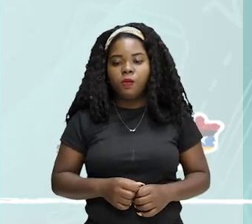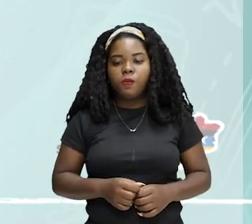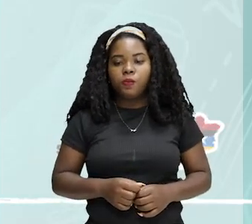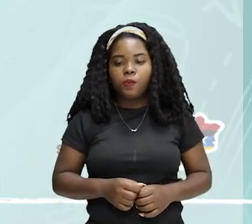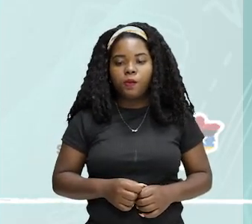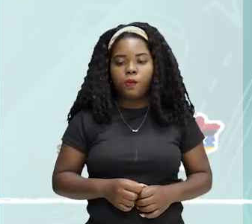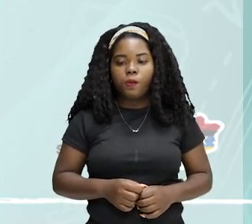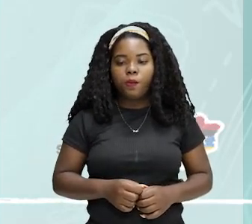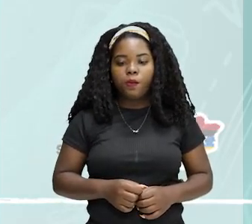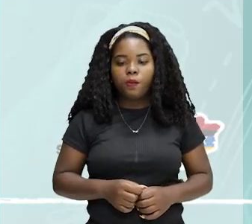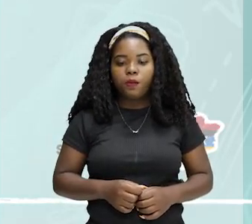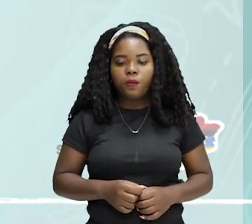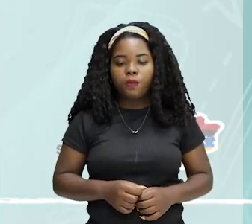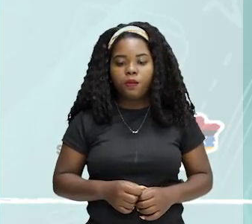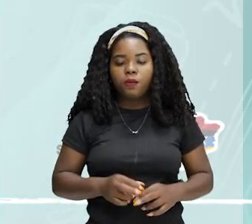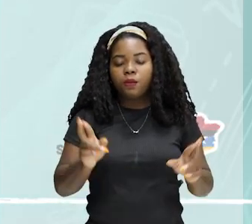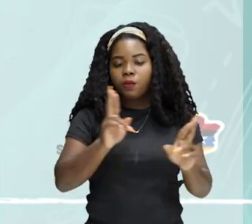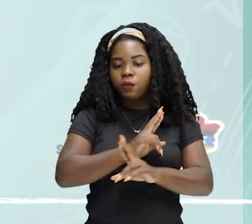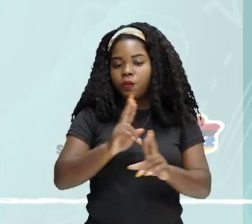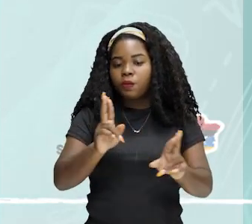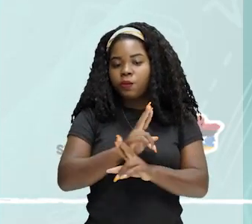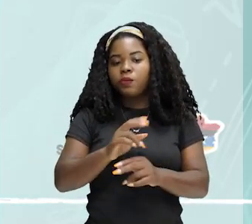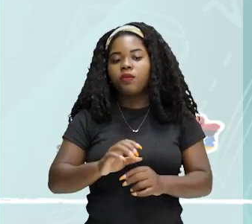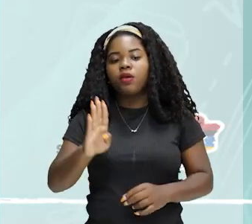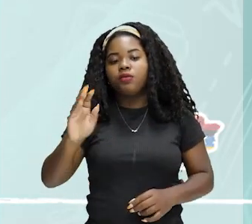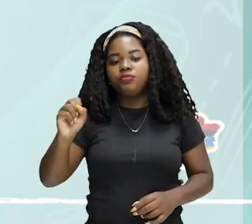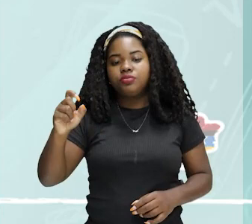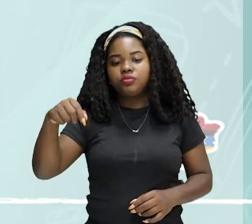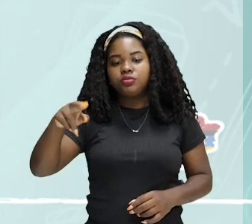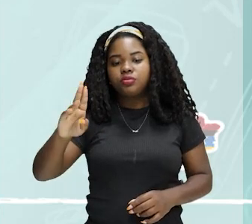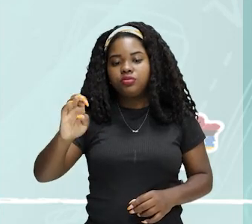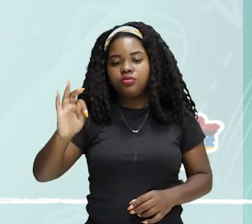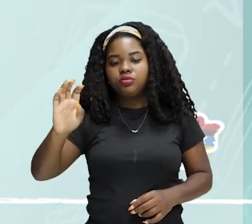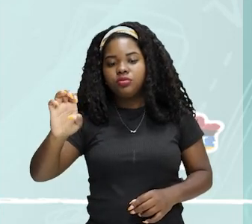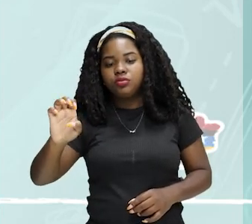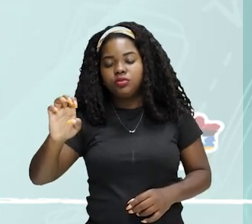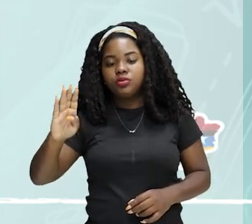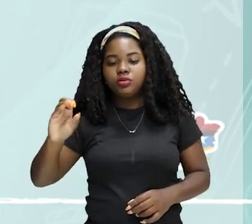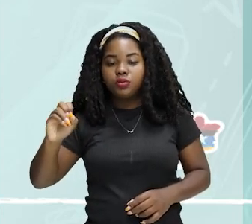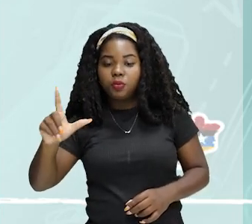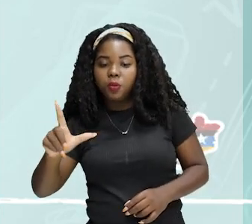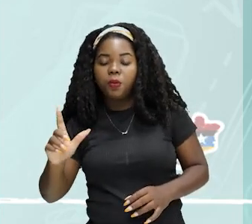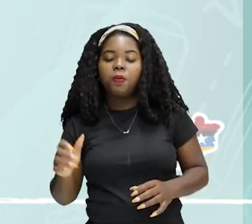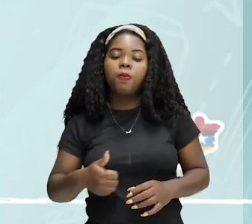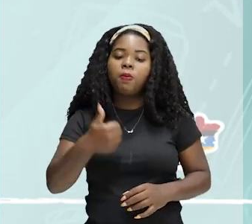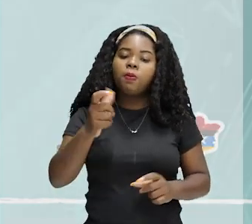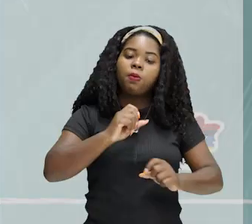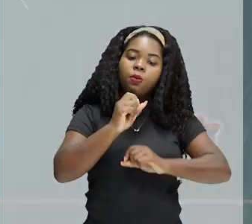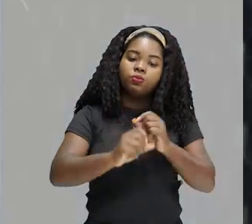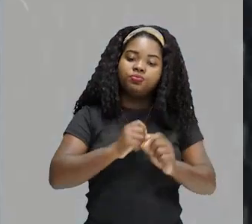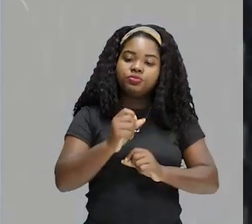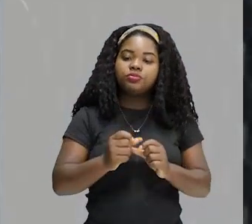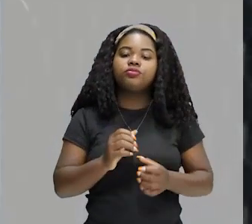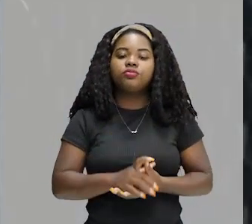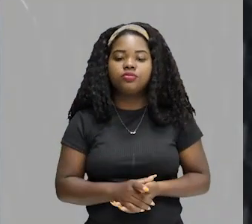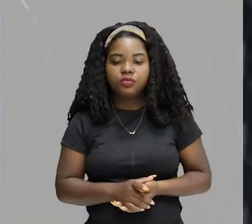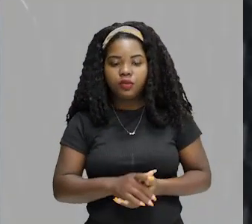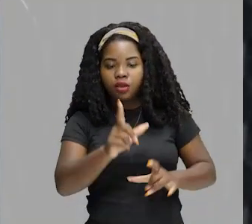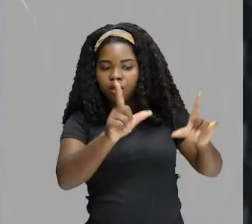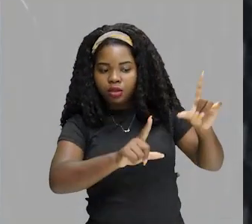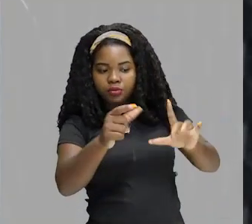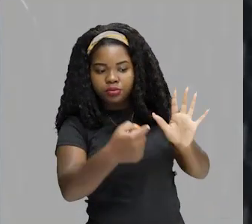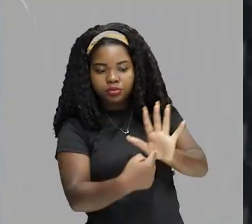nós acabamos de trabalhar. Em relação ao basquetebol, primeiramente, o que eu quero falar para vocês, que a mídia vai mostrar,